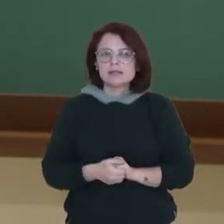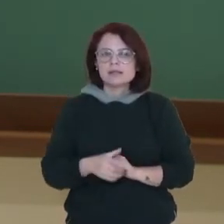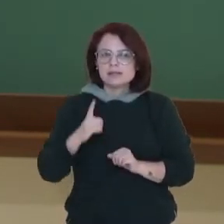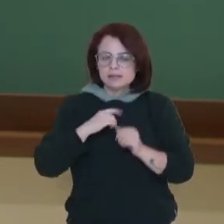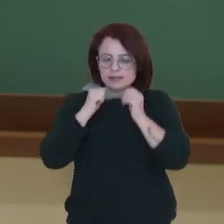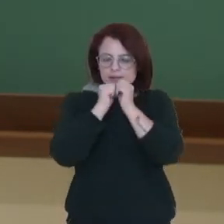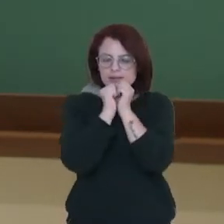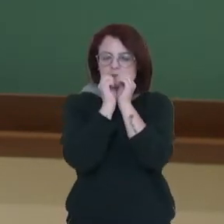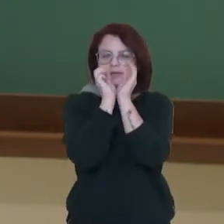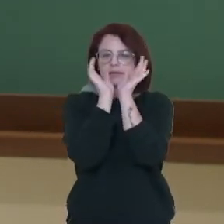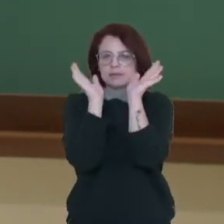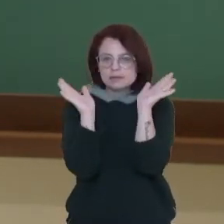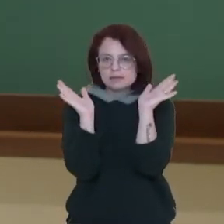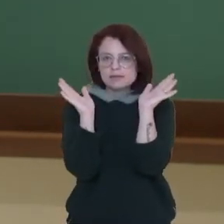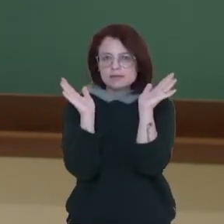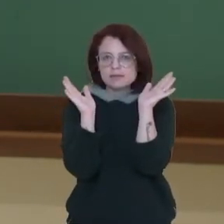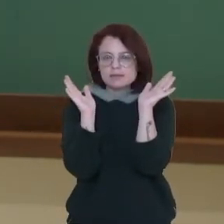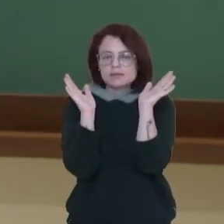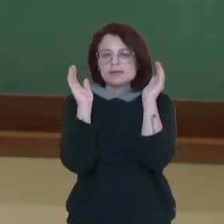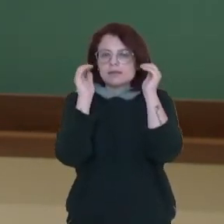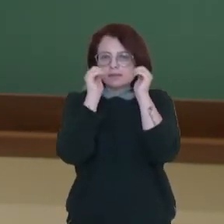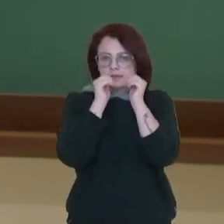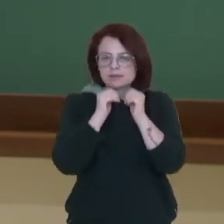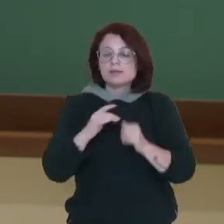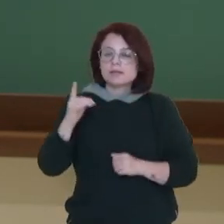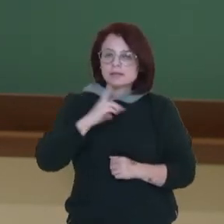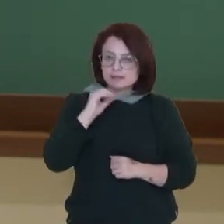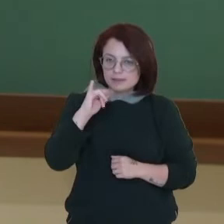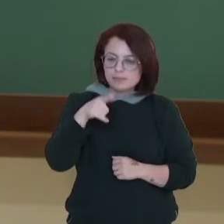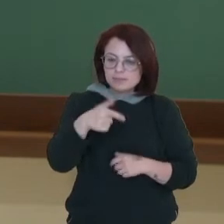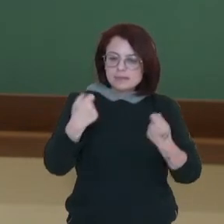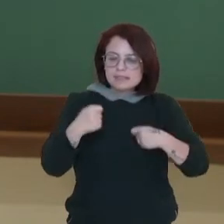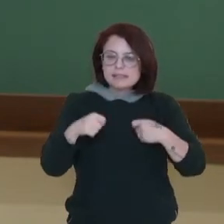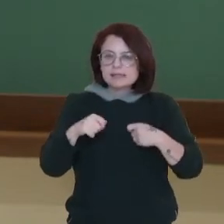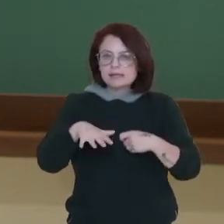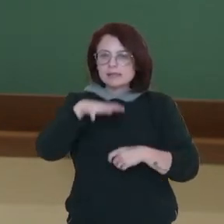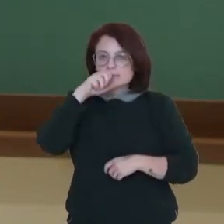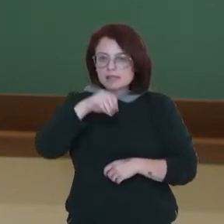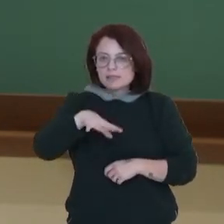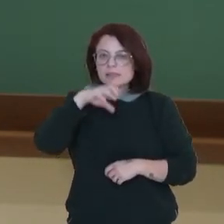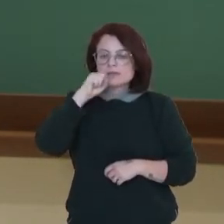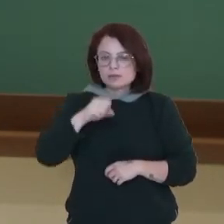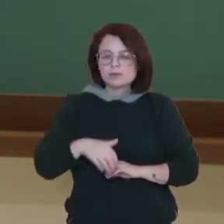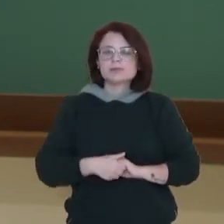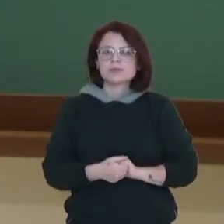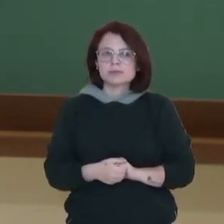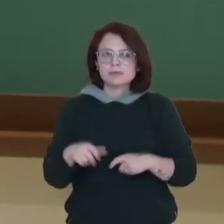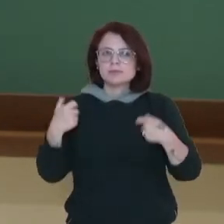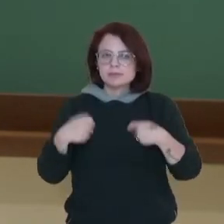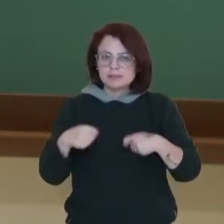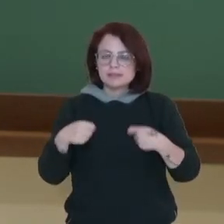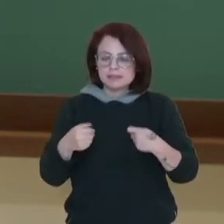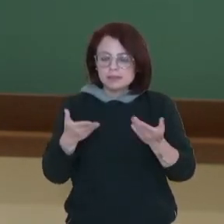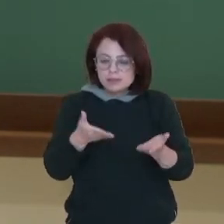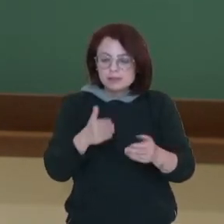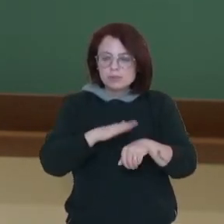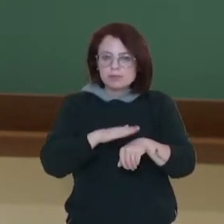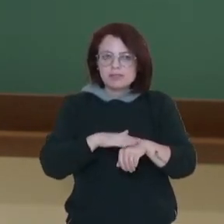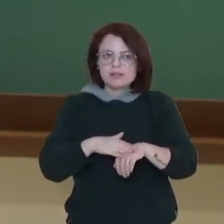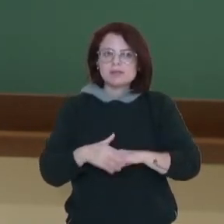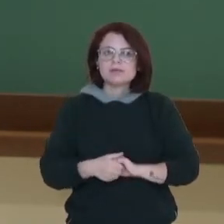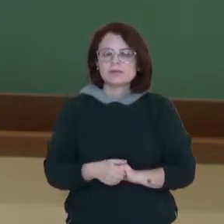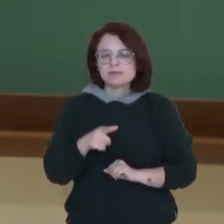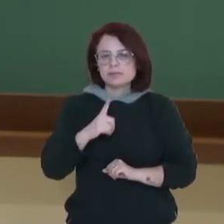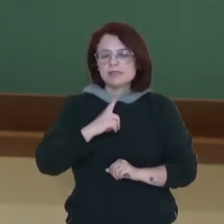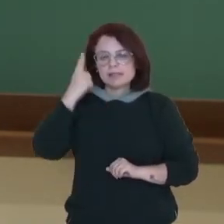situação, né? Se a planta está precisando transpirar, se ela está precisando fazer a fotossíntese, se ela está respirando naquele exato momento, ok? Então ele tem